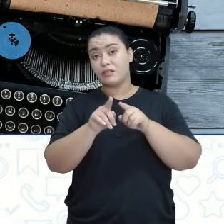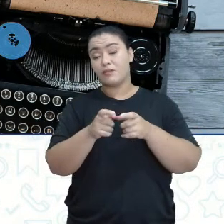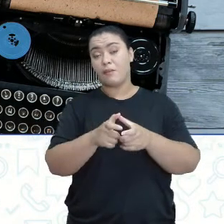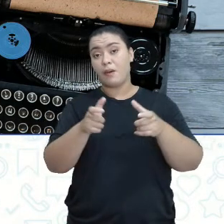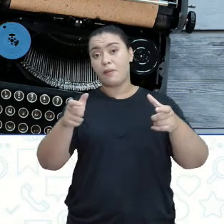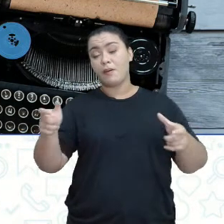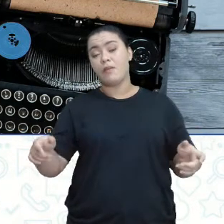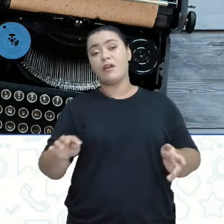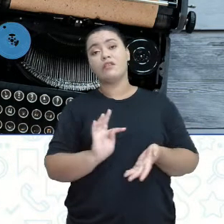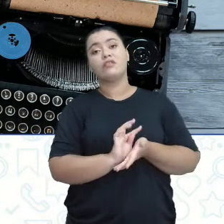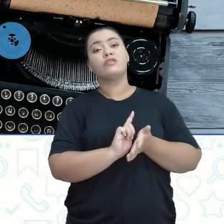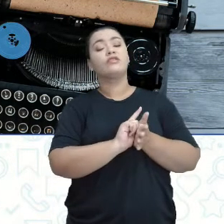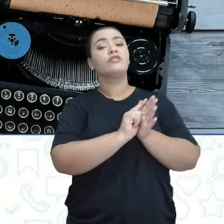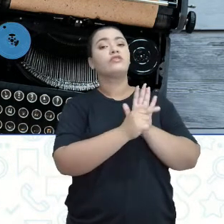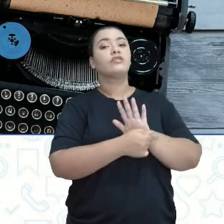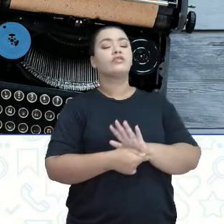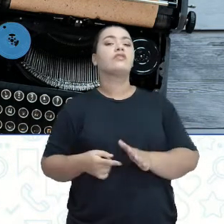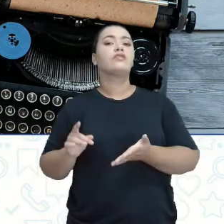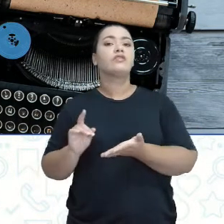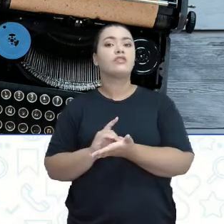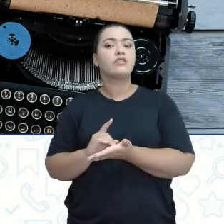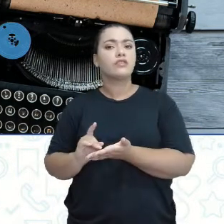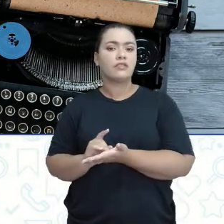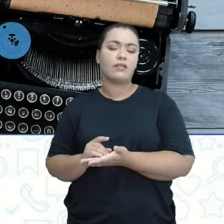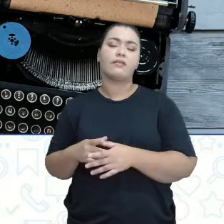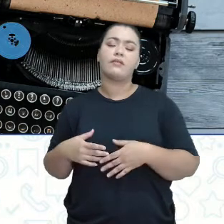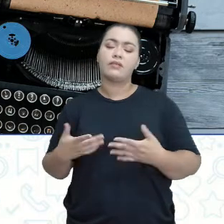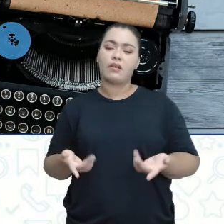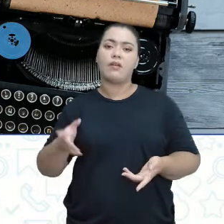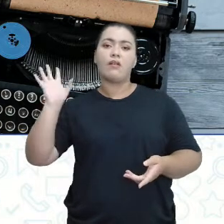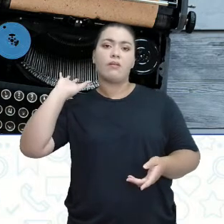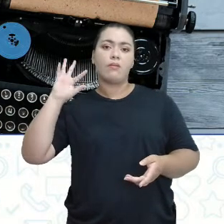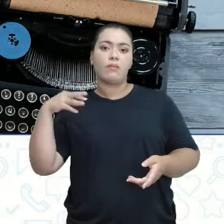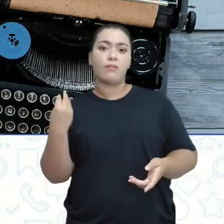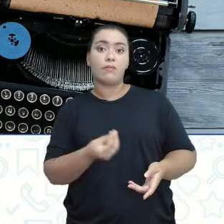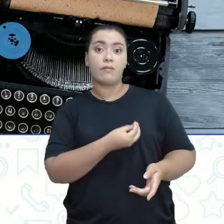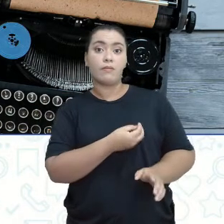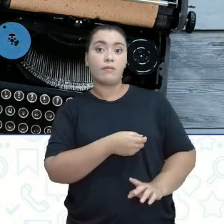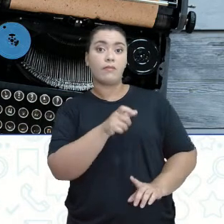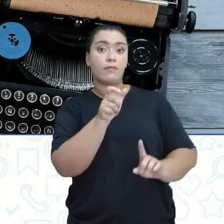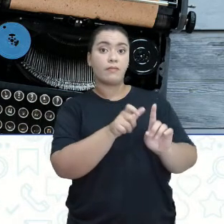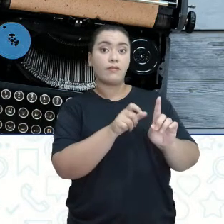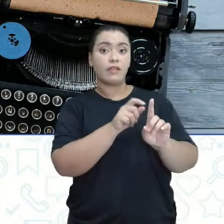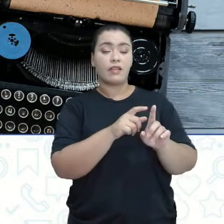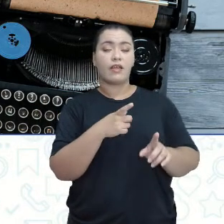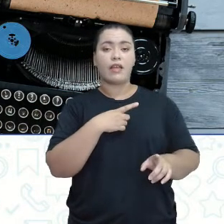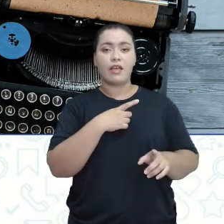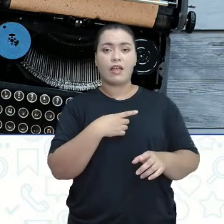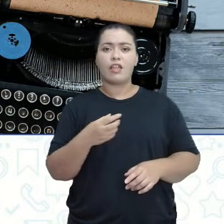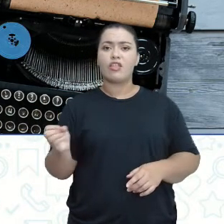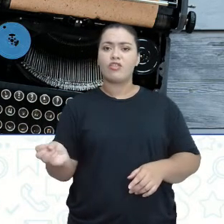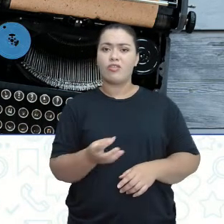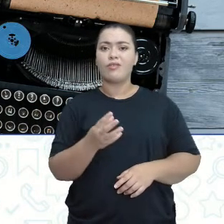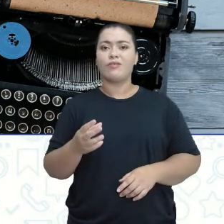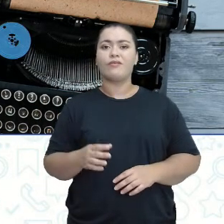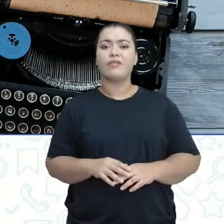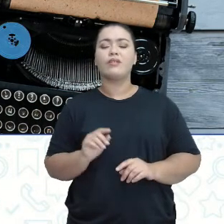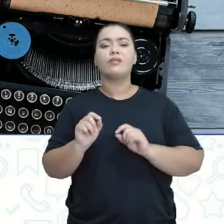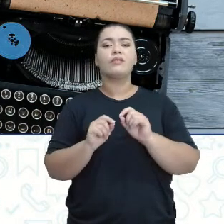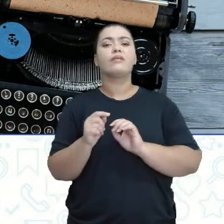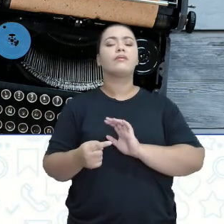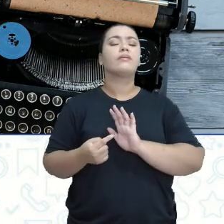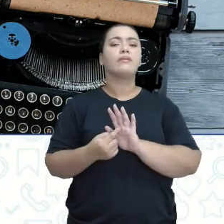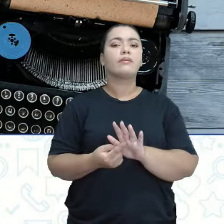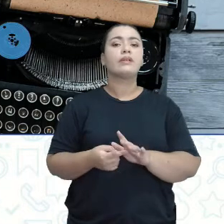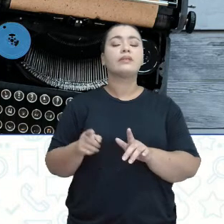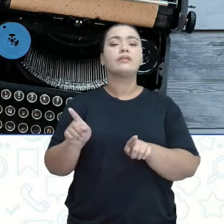a biografia passou a tomar novas formas, principalmente as chamadas mini-biografias, que visam apresentar